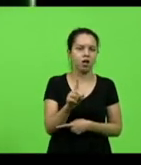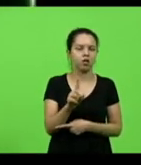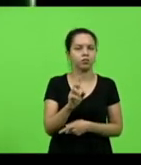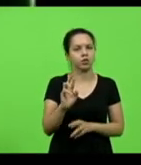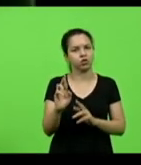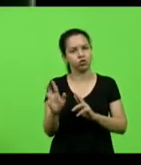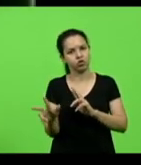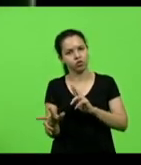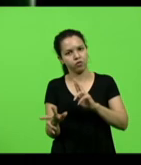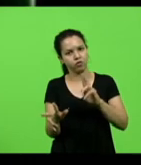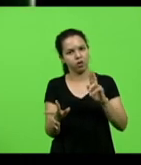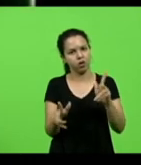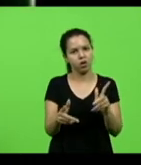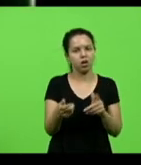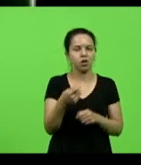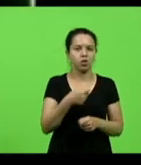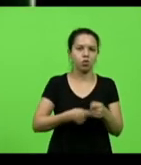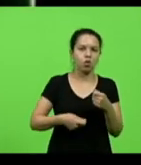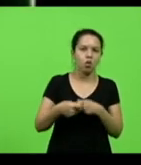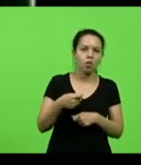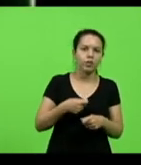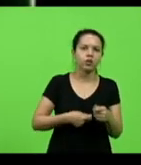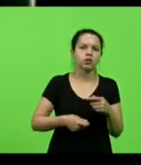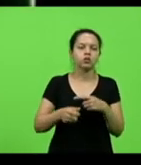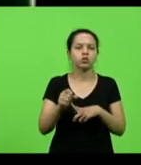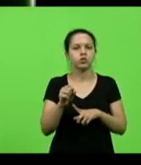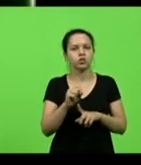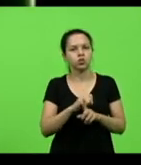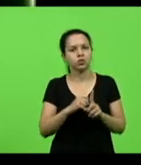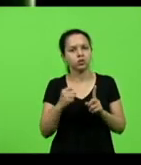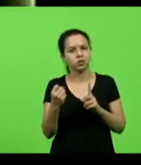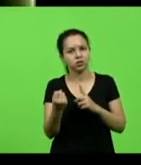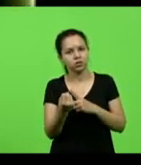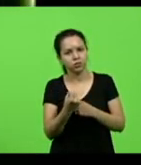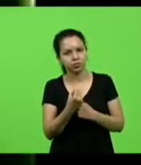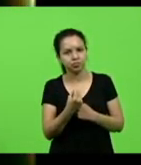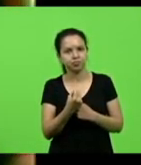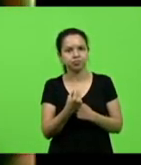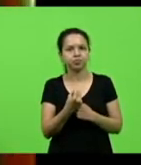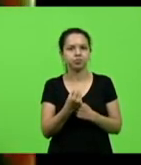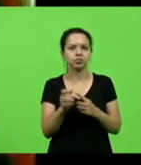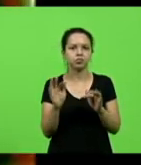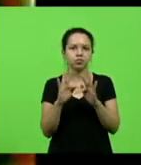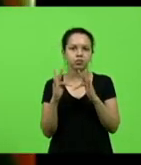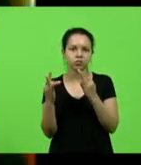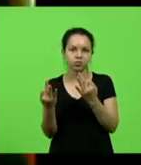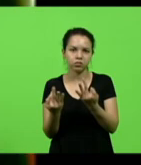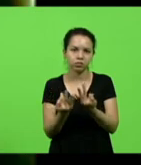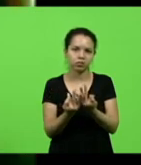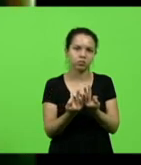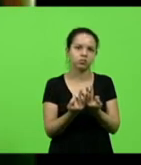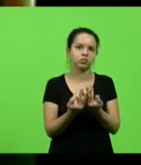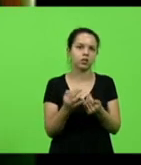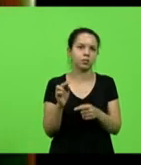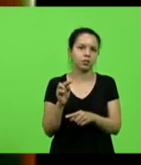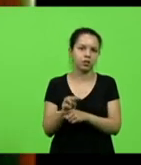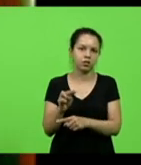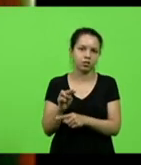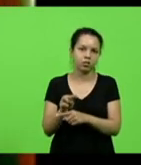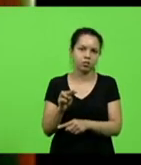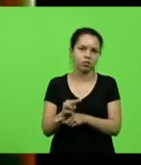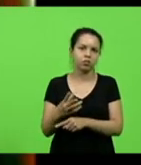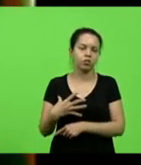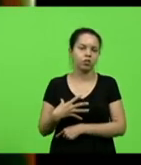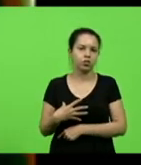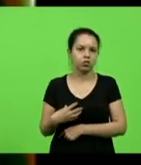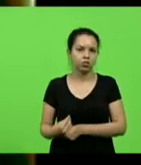diferenças econômicas, sociais, de famílias querer preservar o filho, mas não